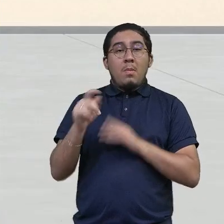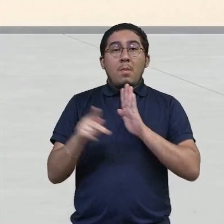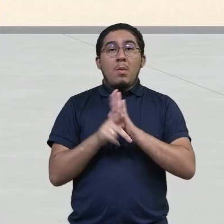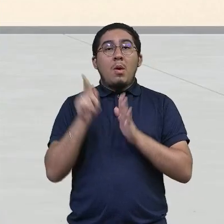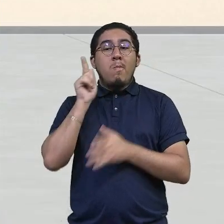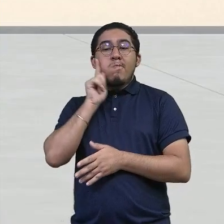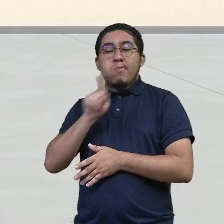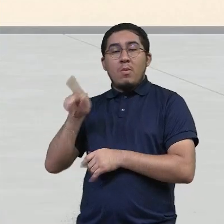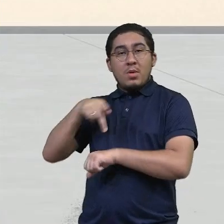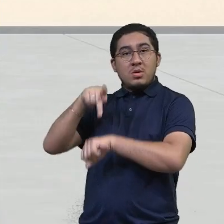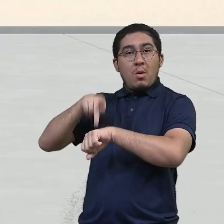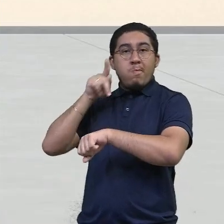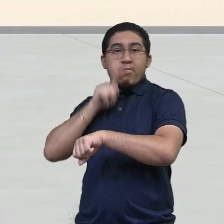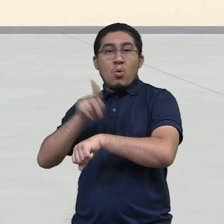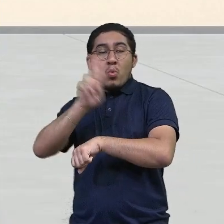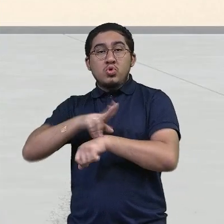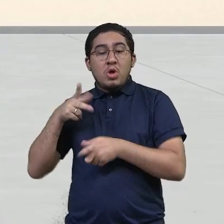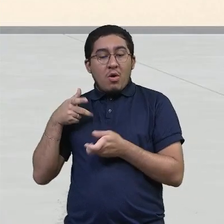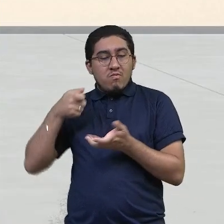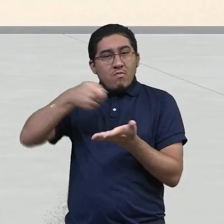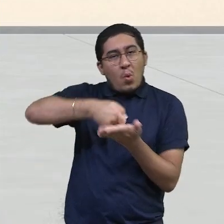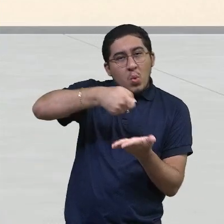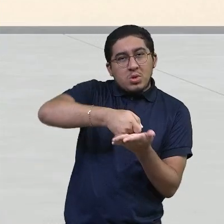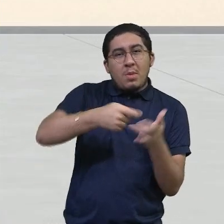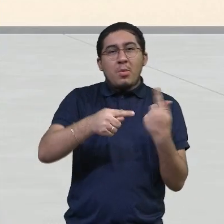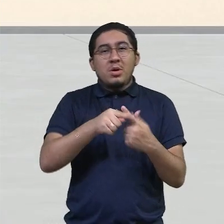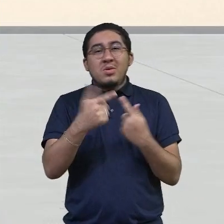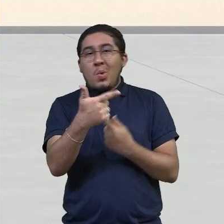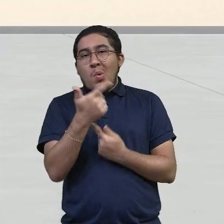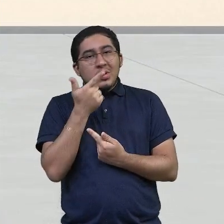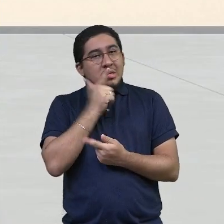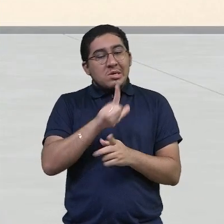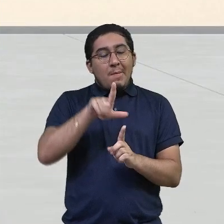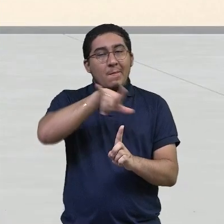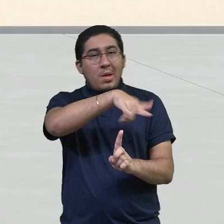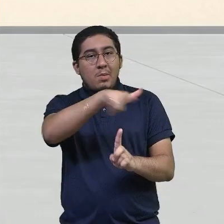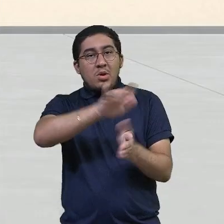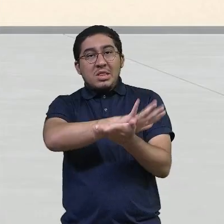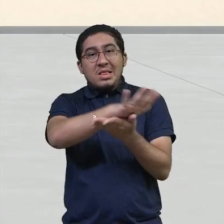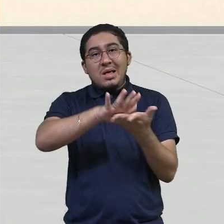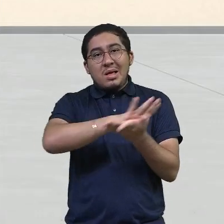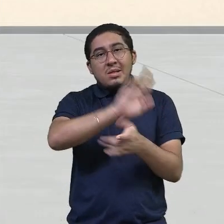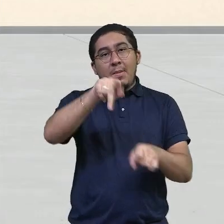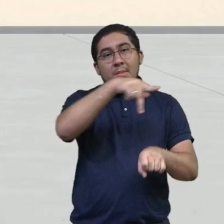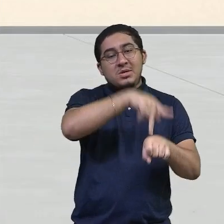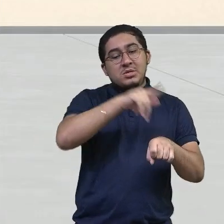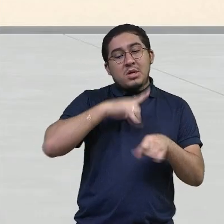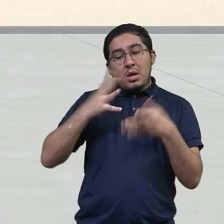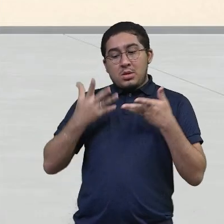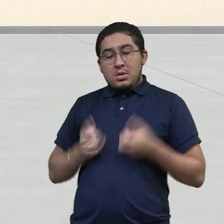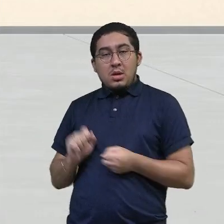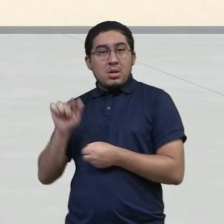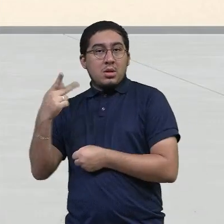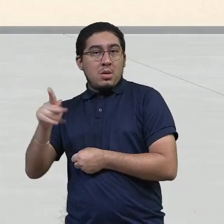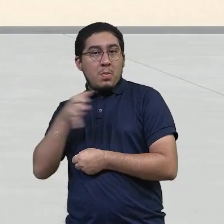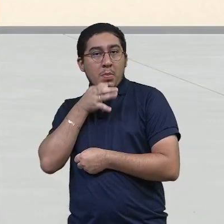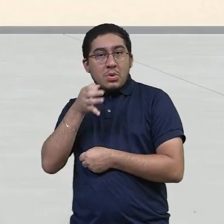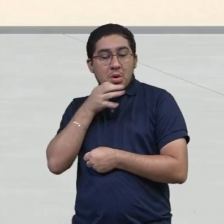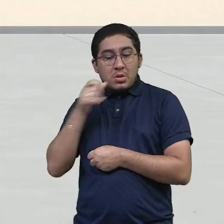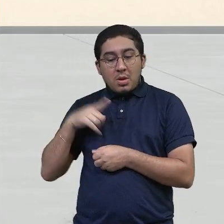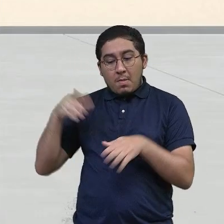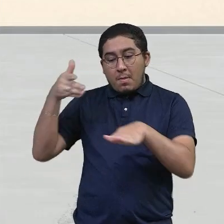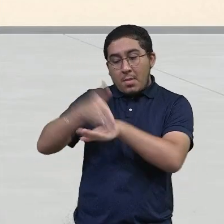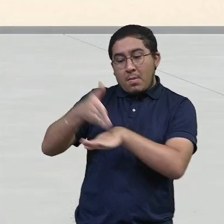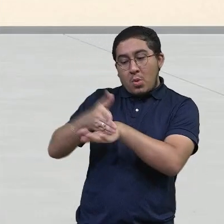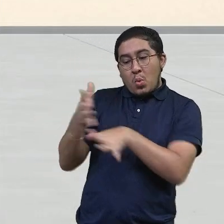a força quando não conseguia, pelo convencimento, levar alguns países para o seu lado para fazer parte do seu